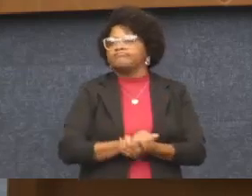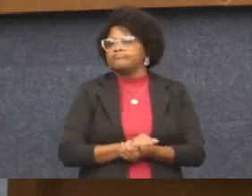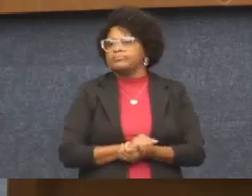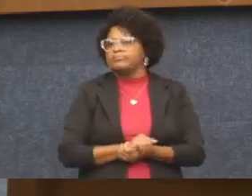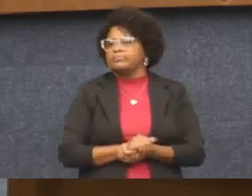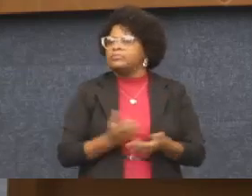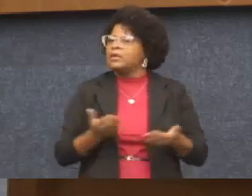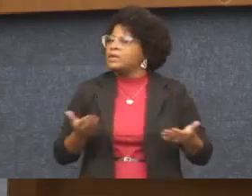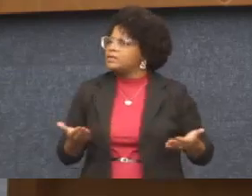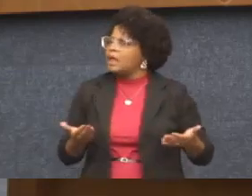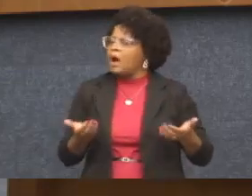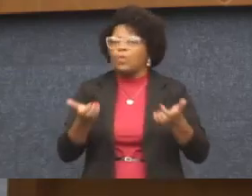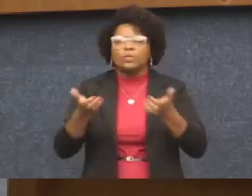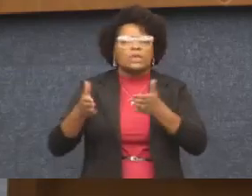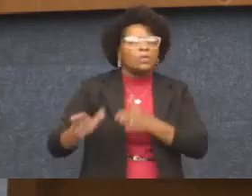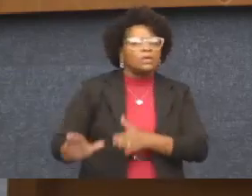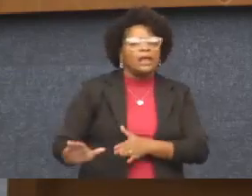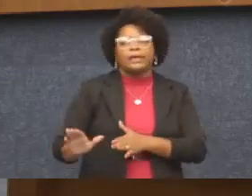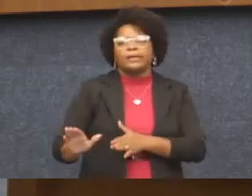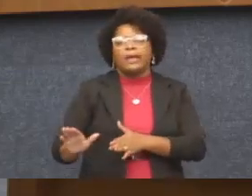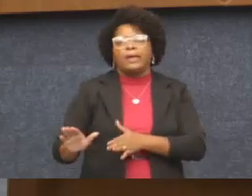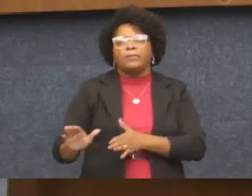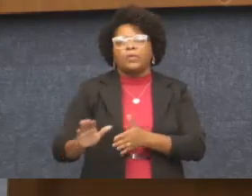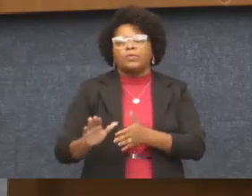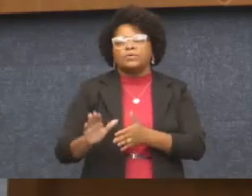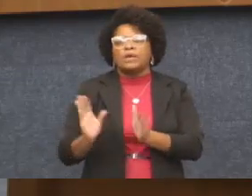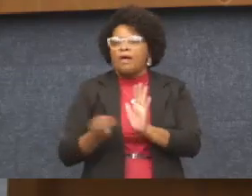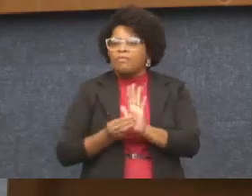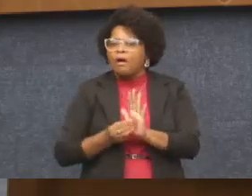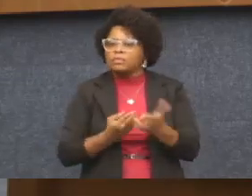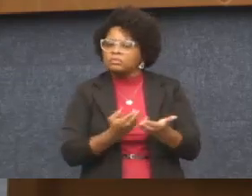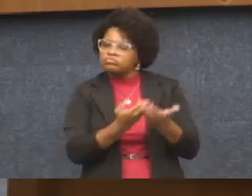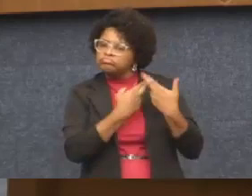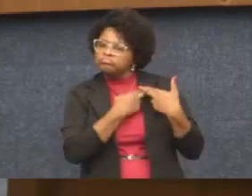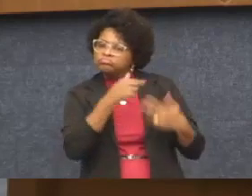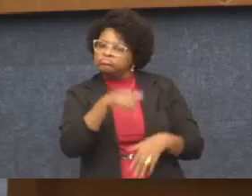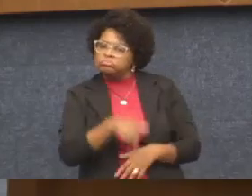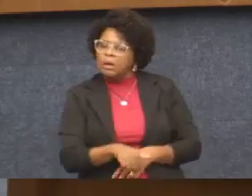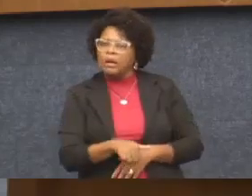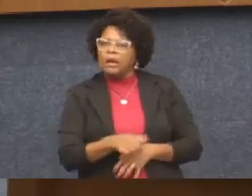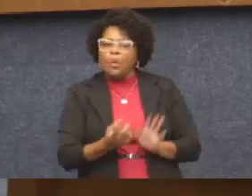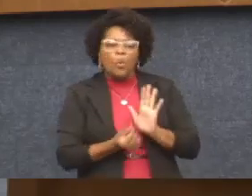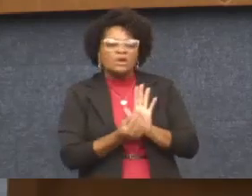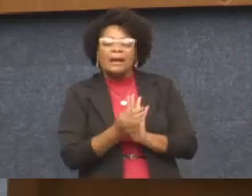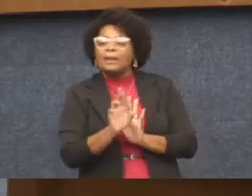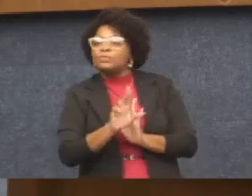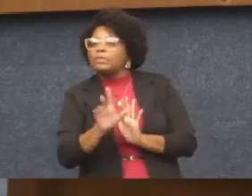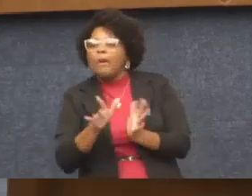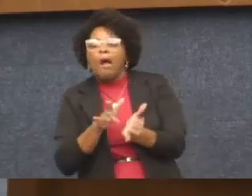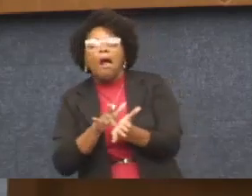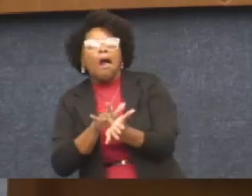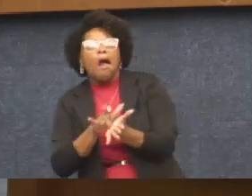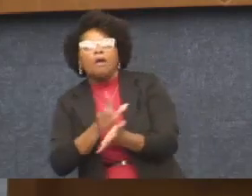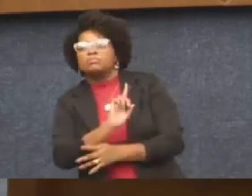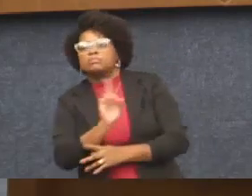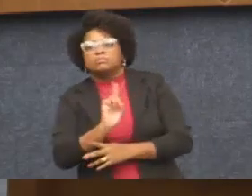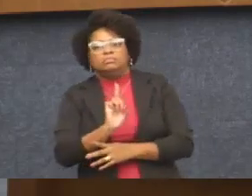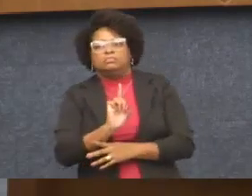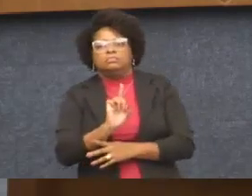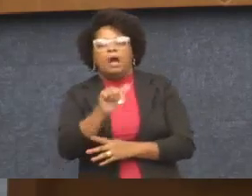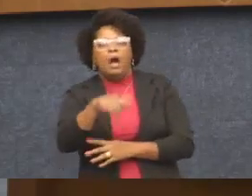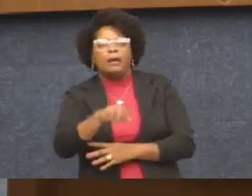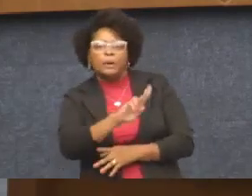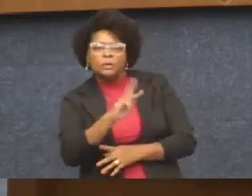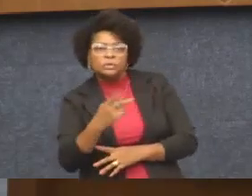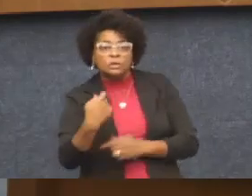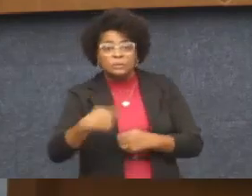não queremos passar cheque em branco aqui, nós não queremos que o orçamento seja mera peça de ficção, nós queremos que a cidade saiba,